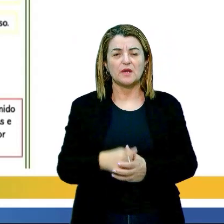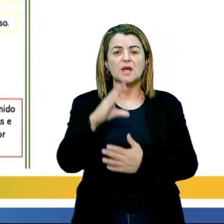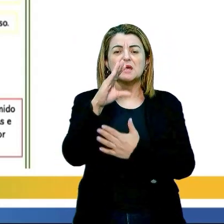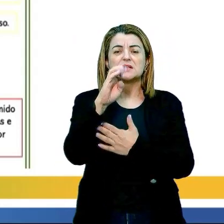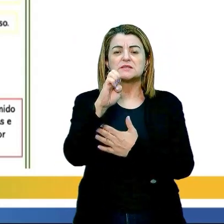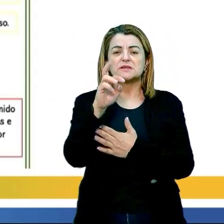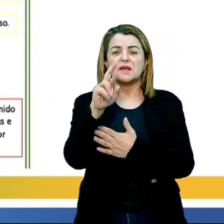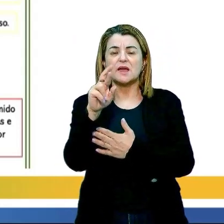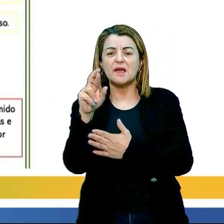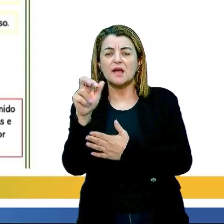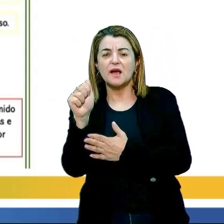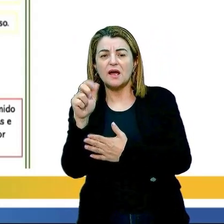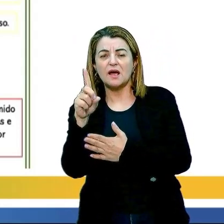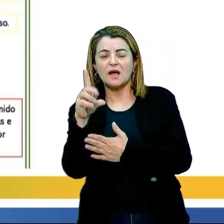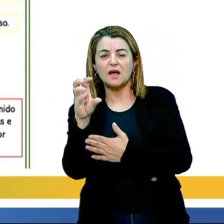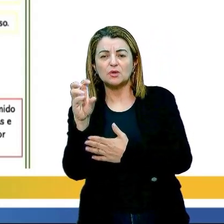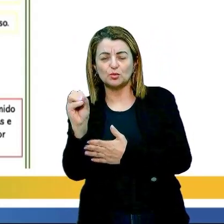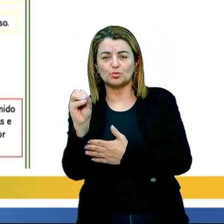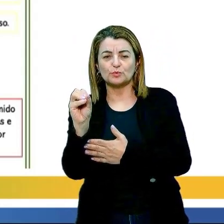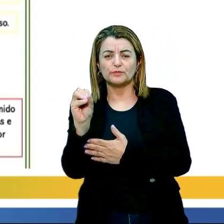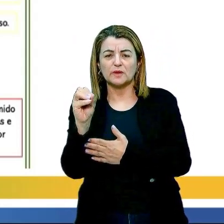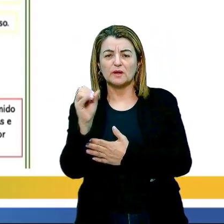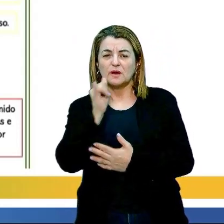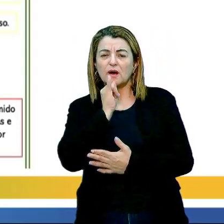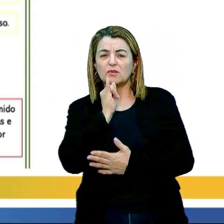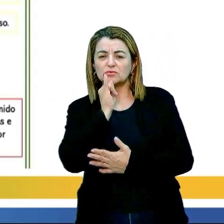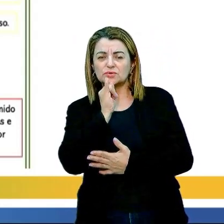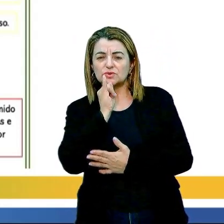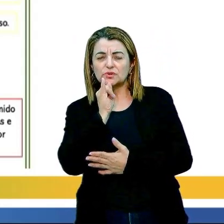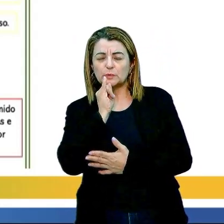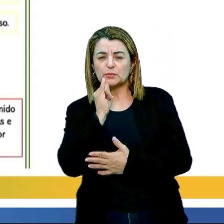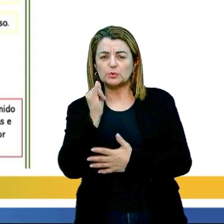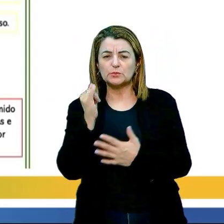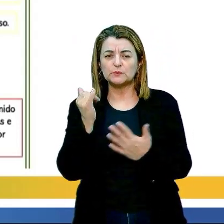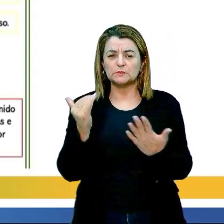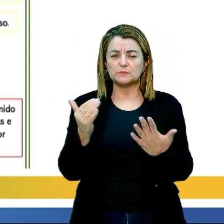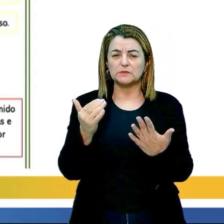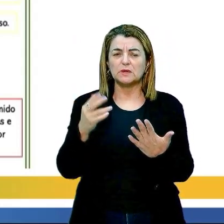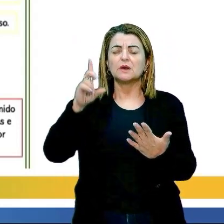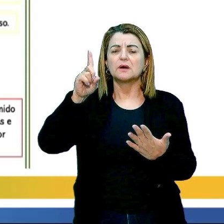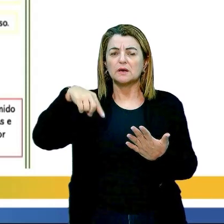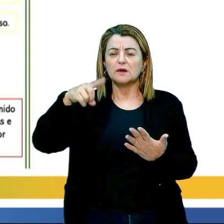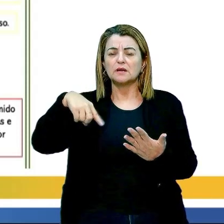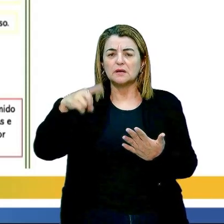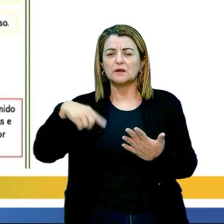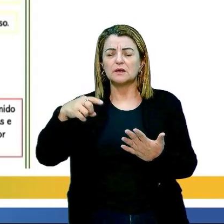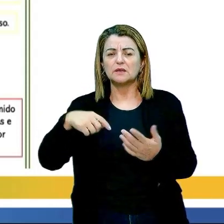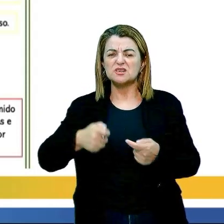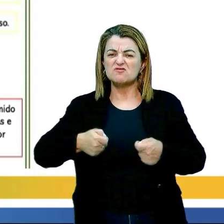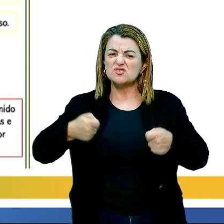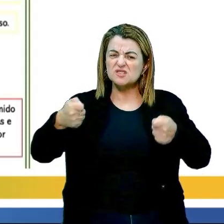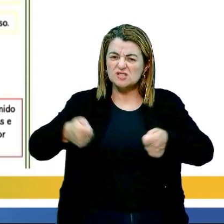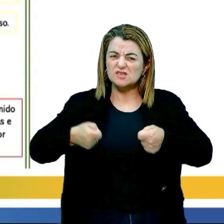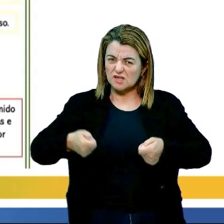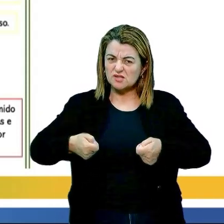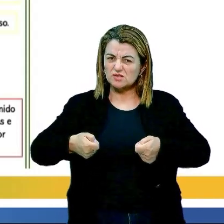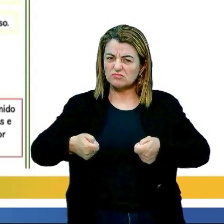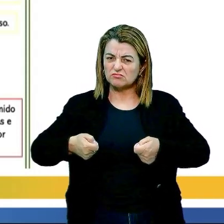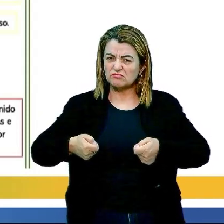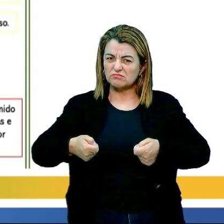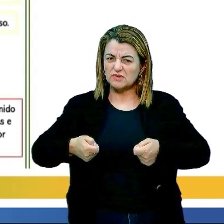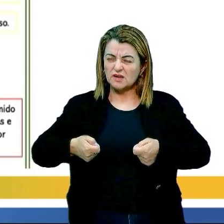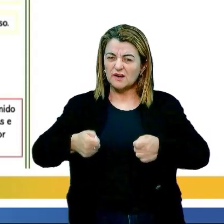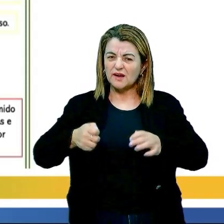Cerrado é um tipo de bioma que é muito resistente, não, é